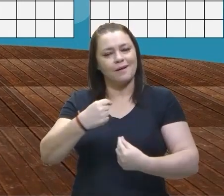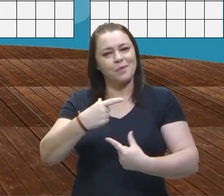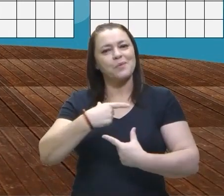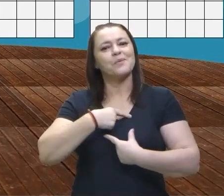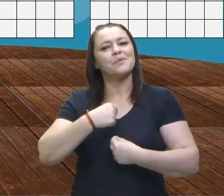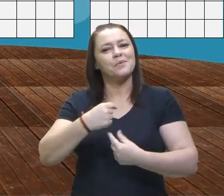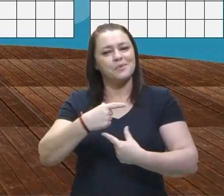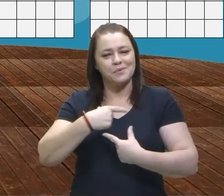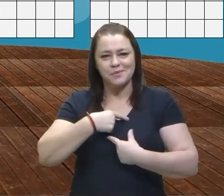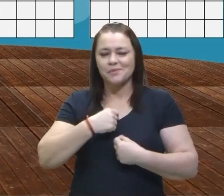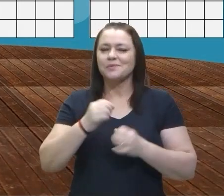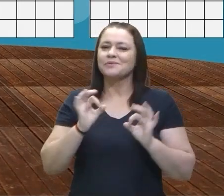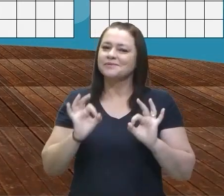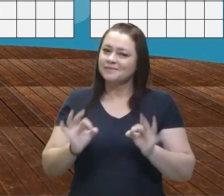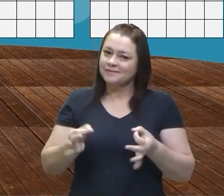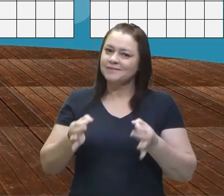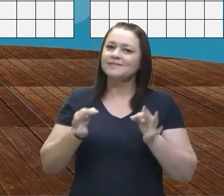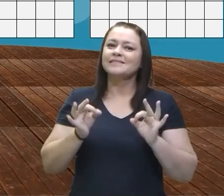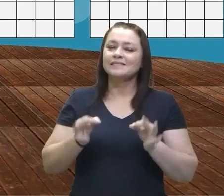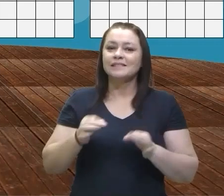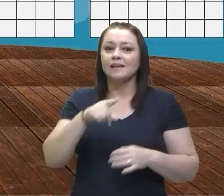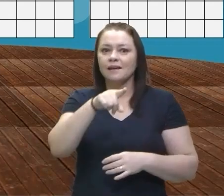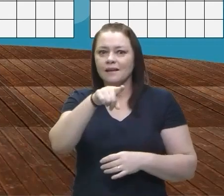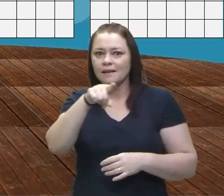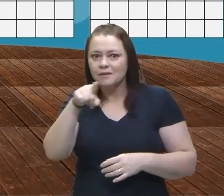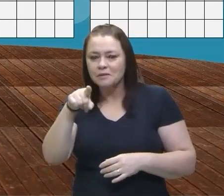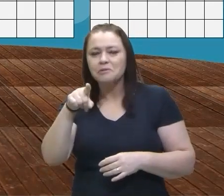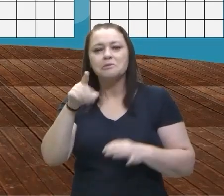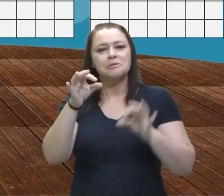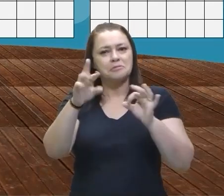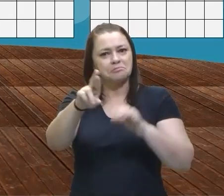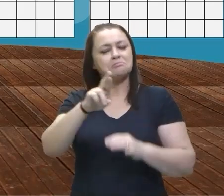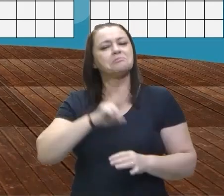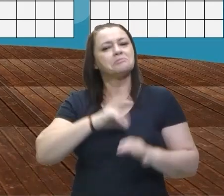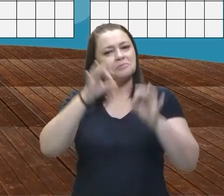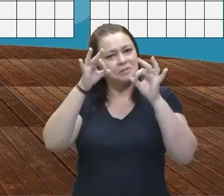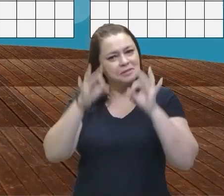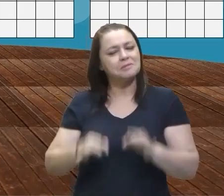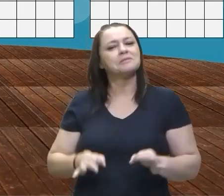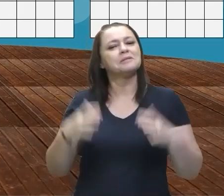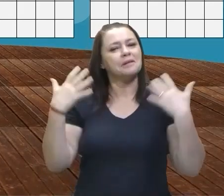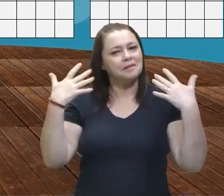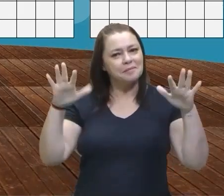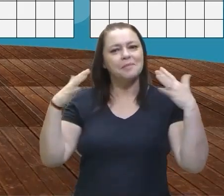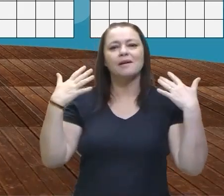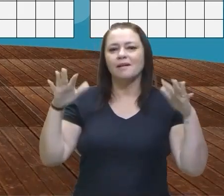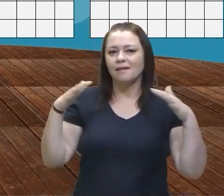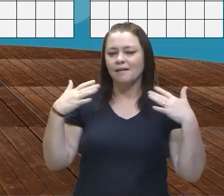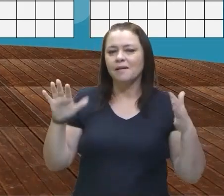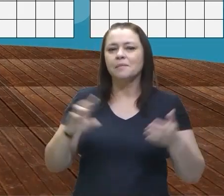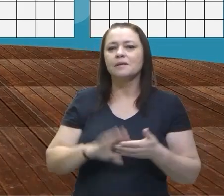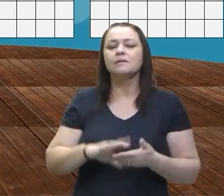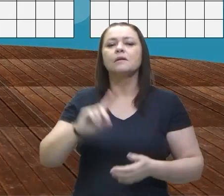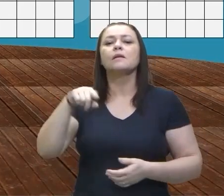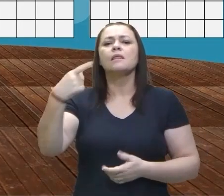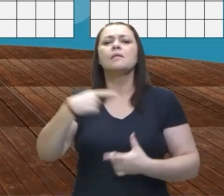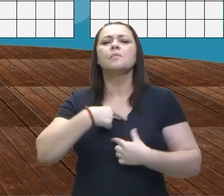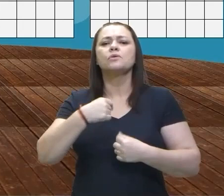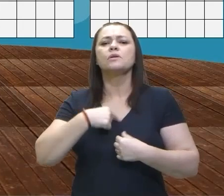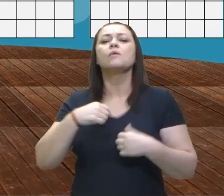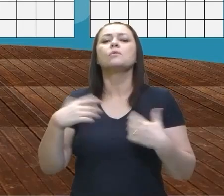agosto. Agosto. E vocês estão acertando tudo, hein? Então vamos lá. Depois de agosto, qual é o próximo